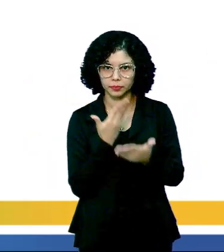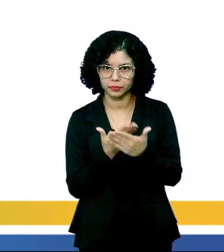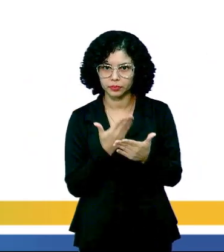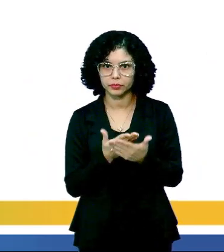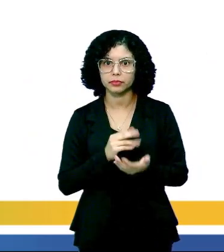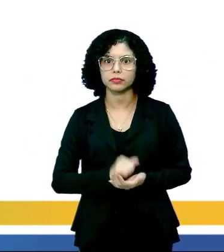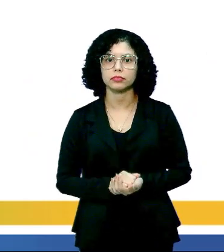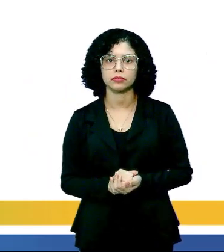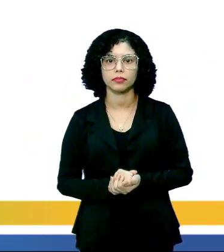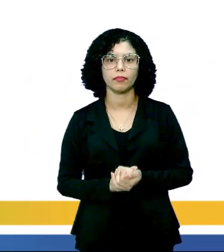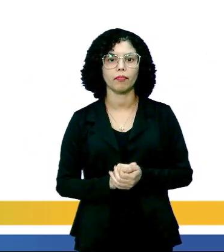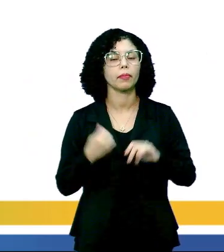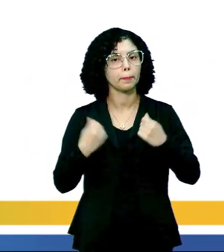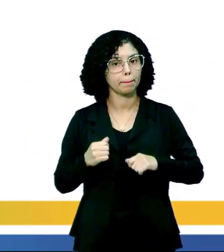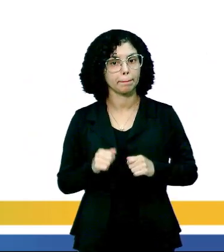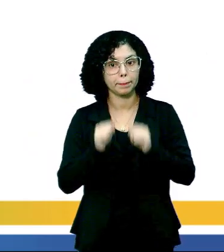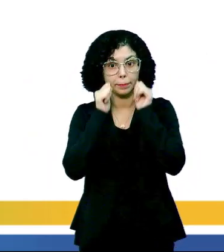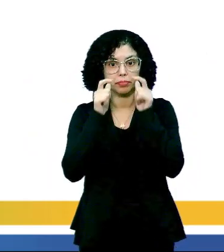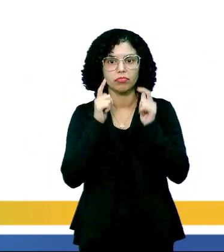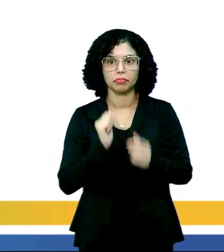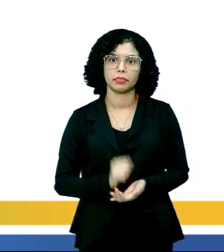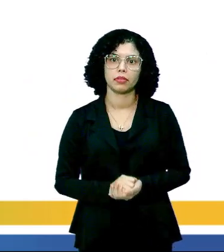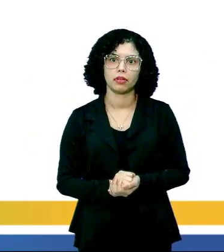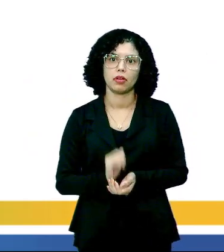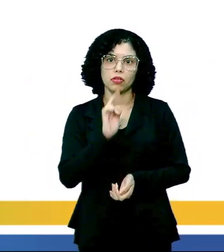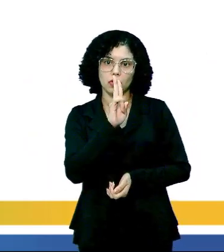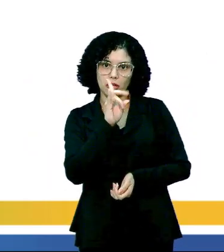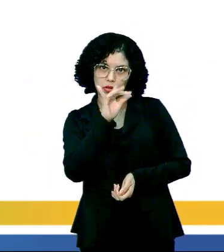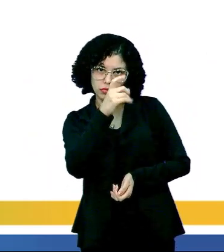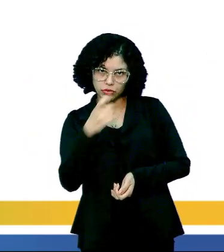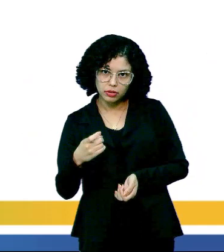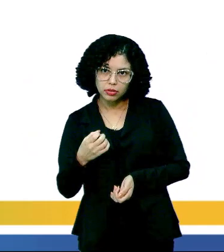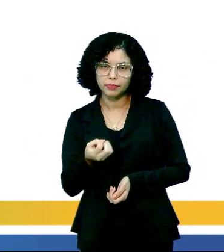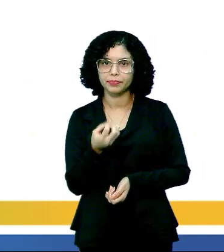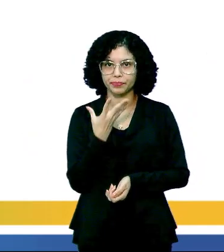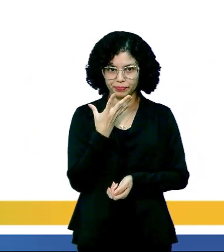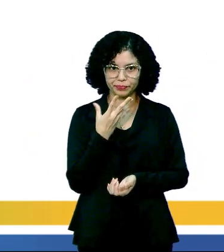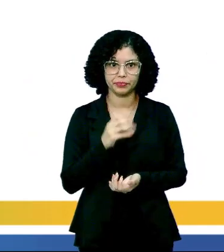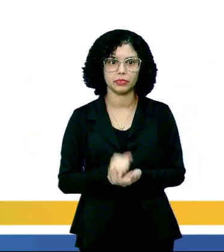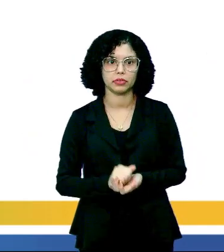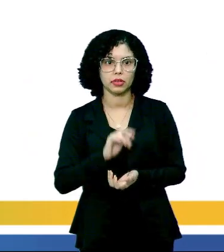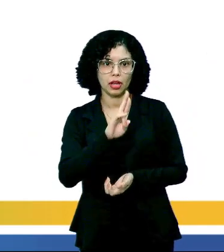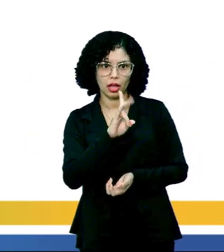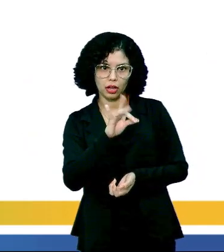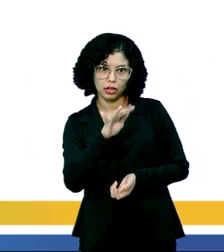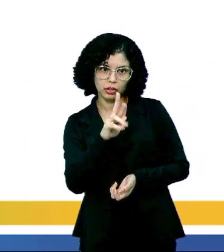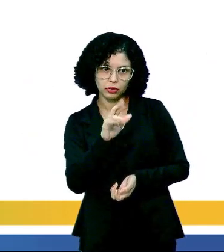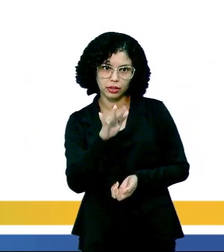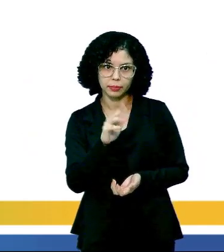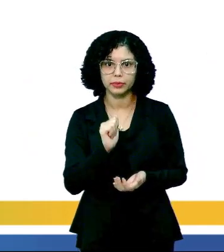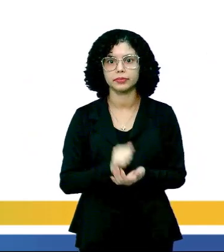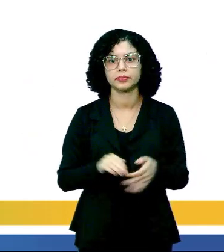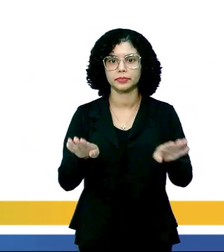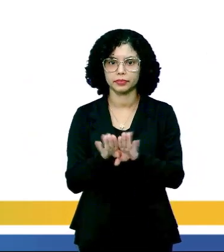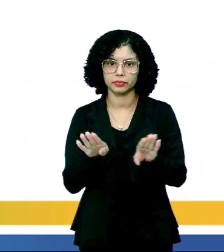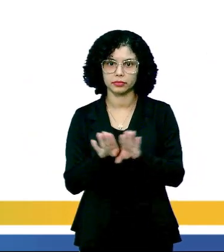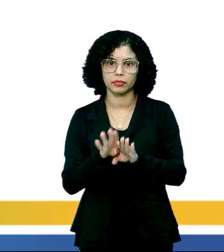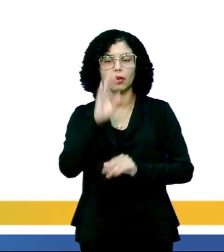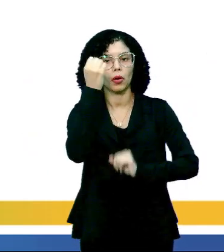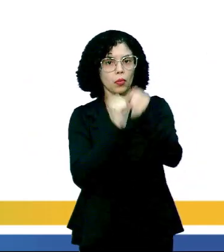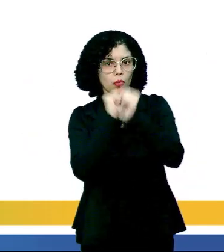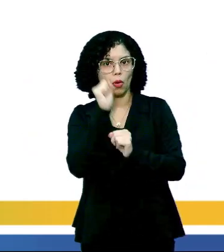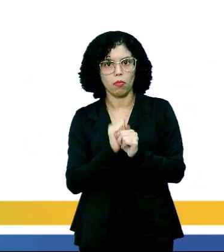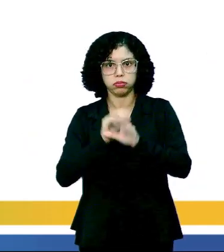próxima aula, então você precisa ficar com a gente. O aparelho de raio-x, a radioterapia e as usinas nucleares. Então,